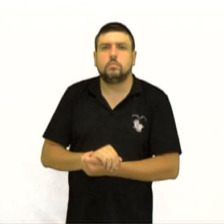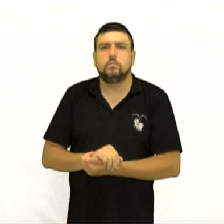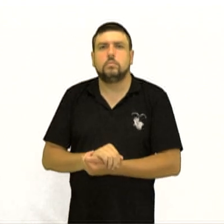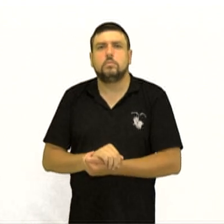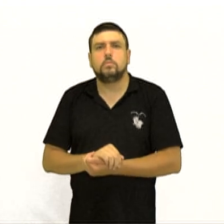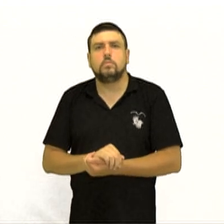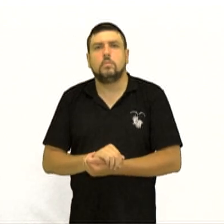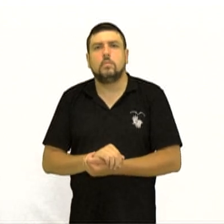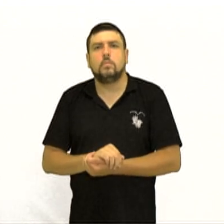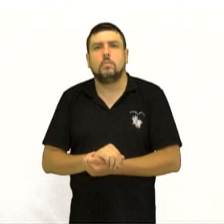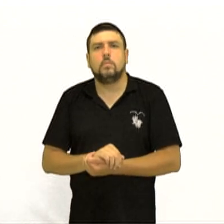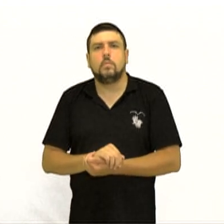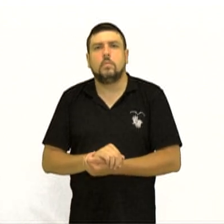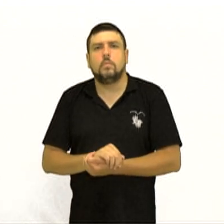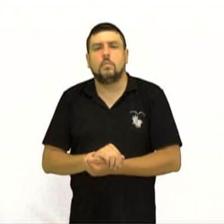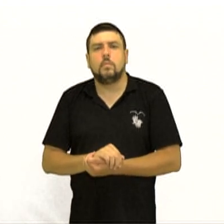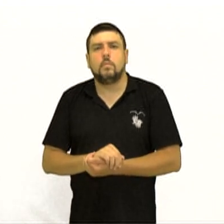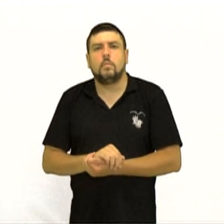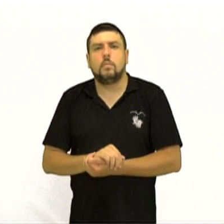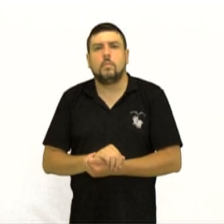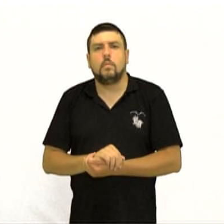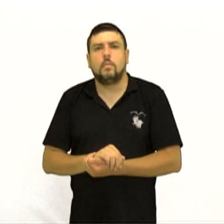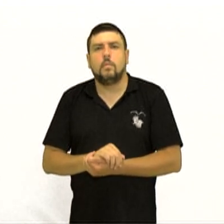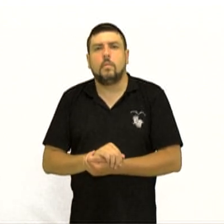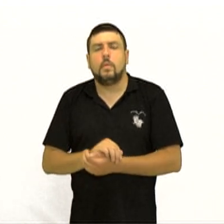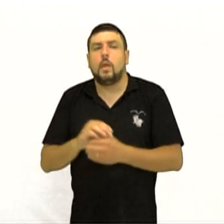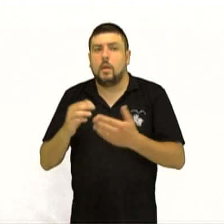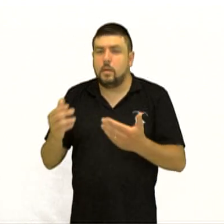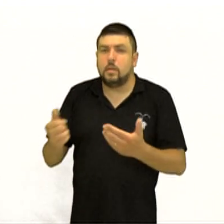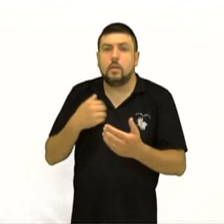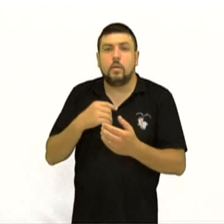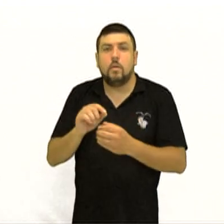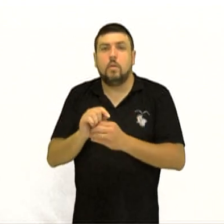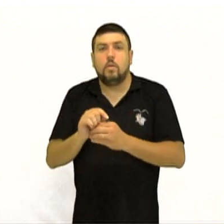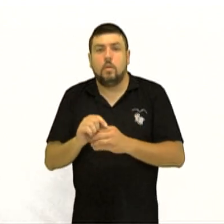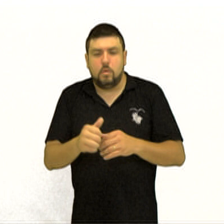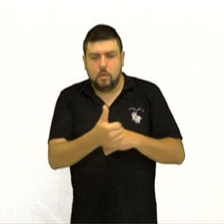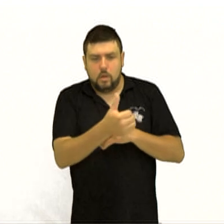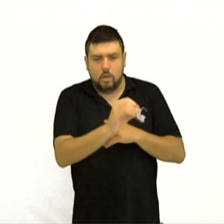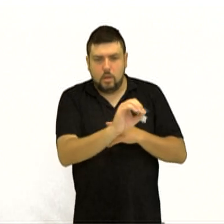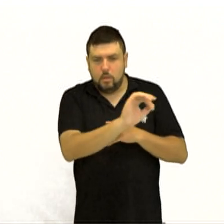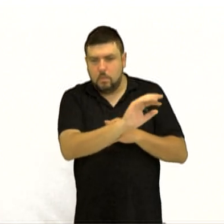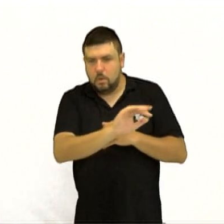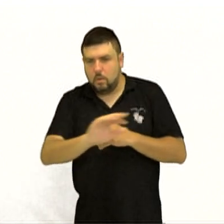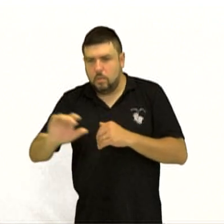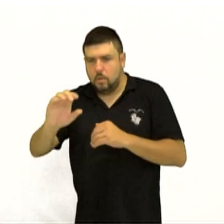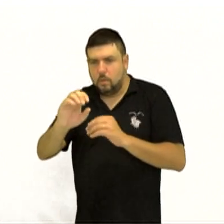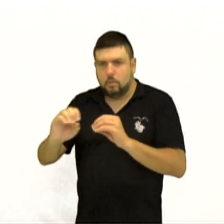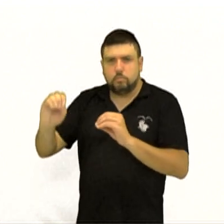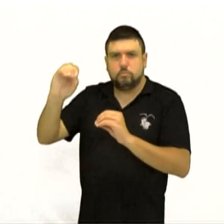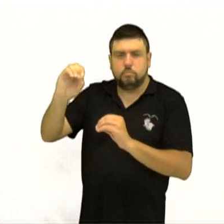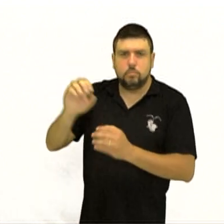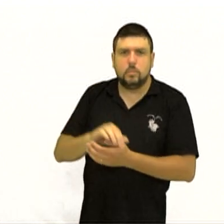número. Ok? Então, nós temos o número 107.235 e eu perguntei